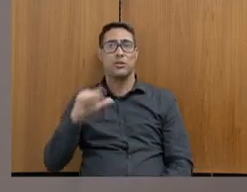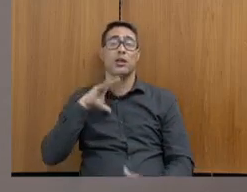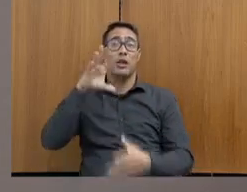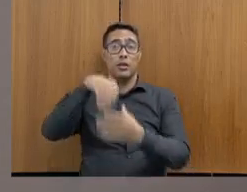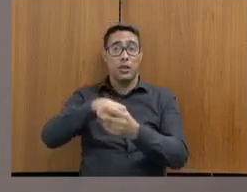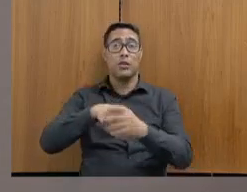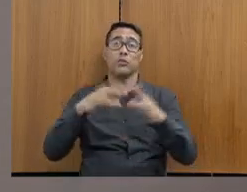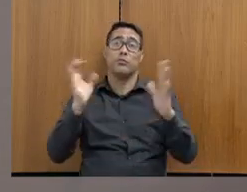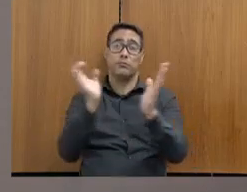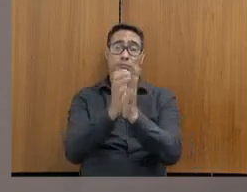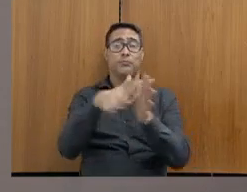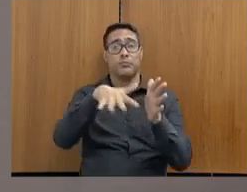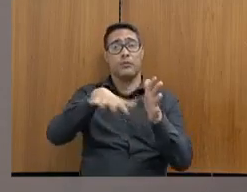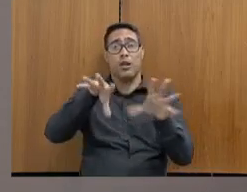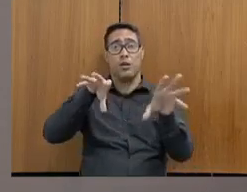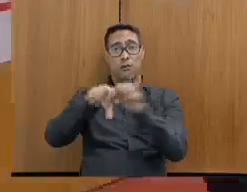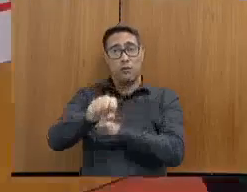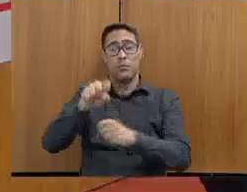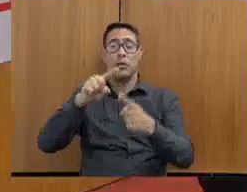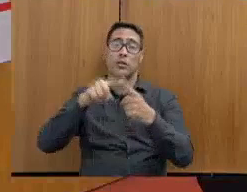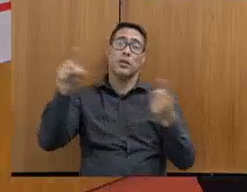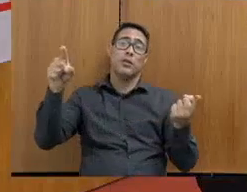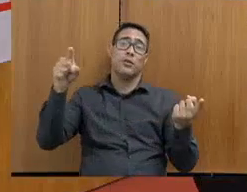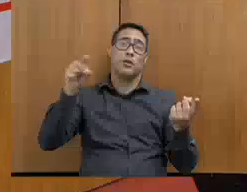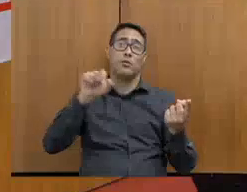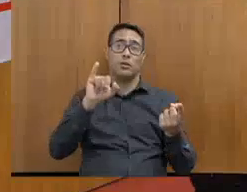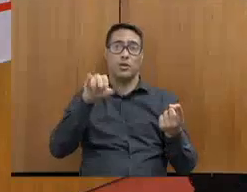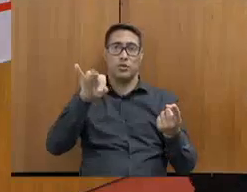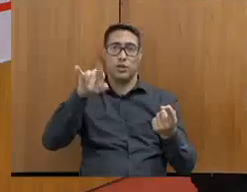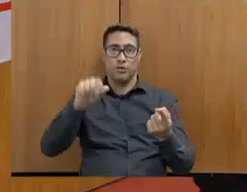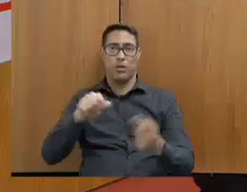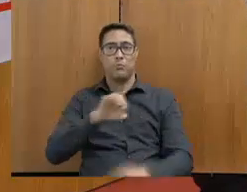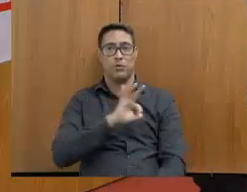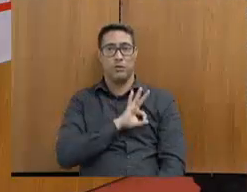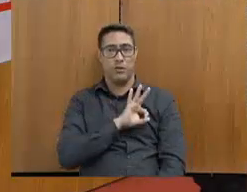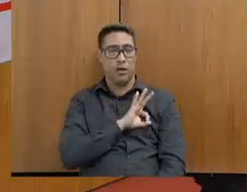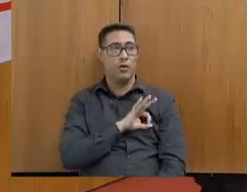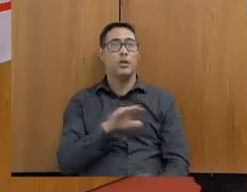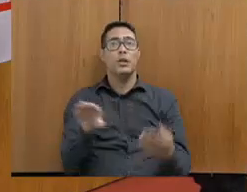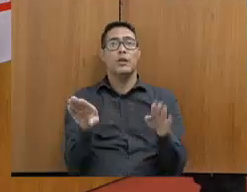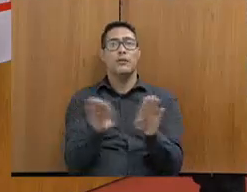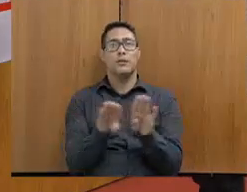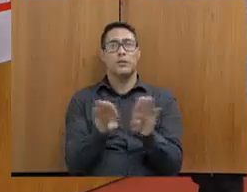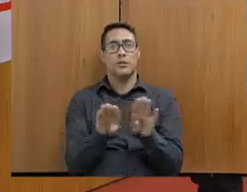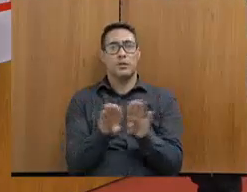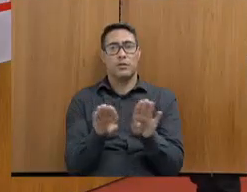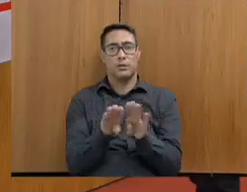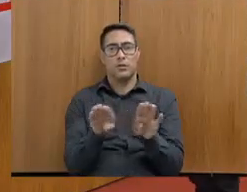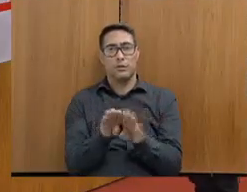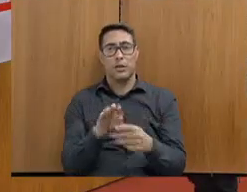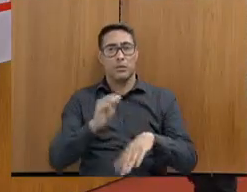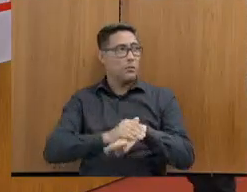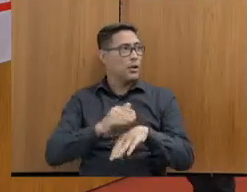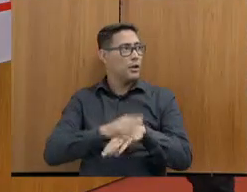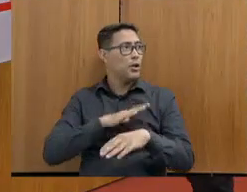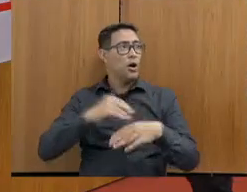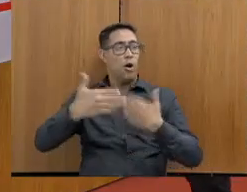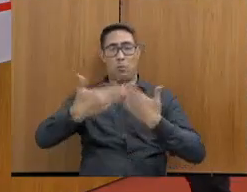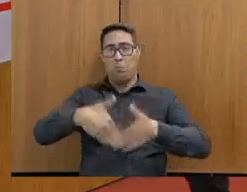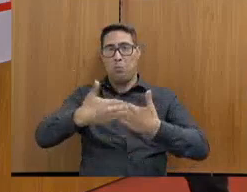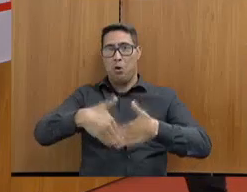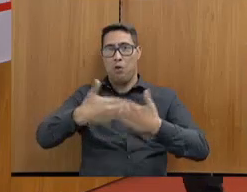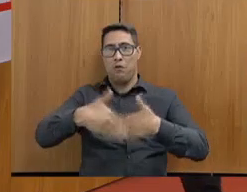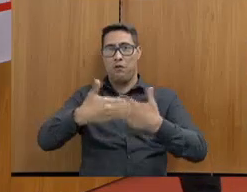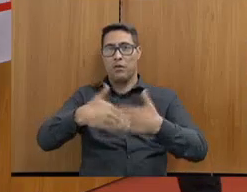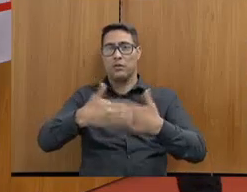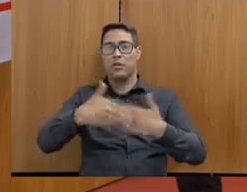superintendência de informações inteligência policial é também é a realização inclusive de provas de conceito né